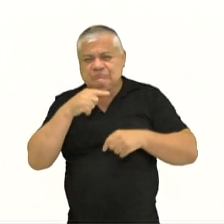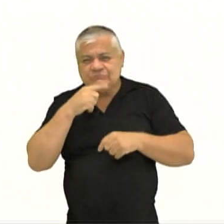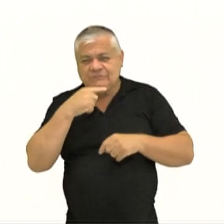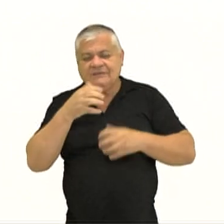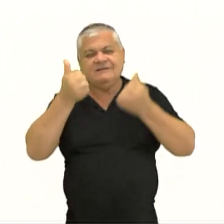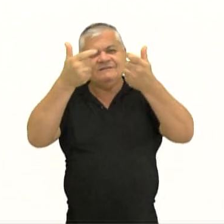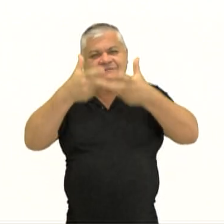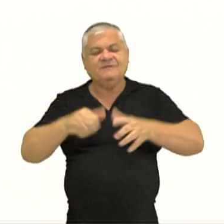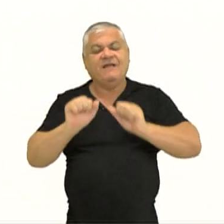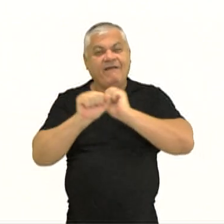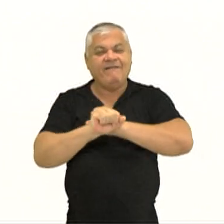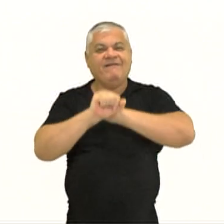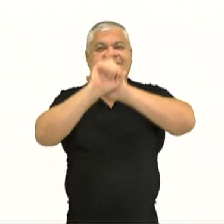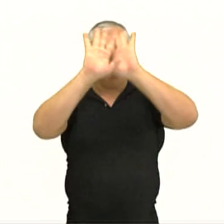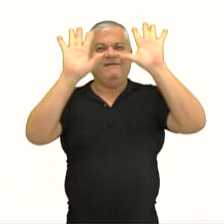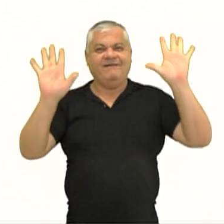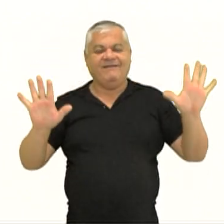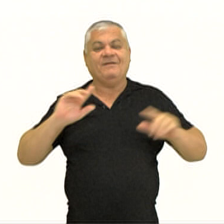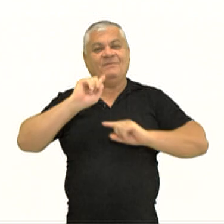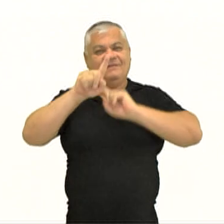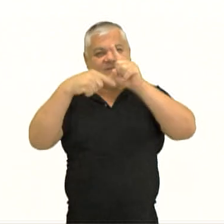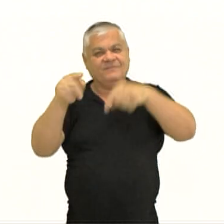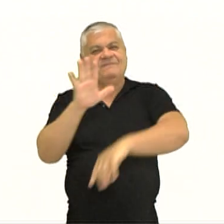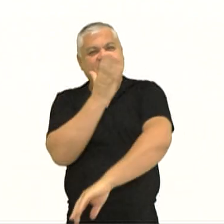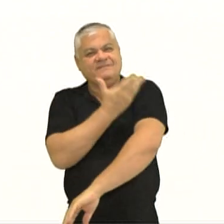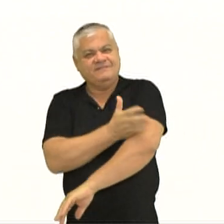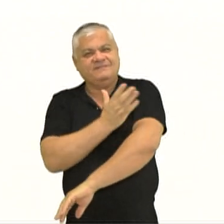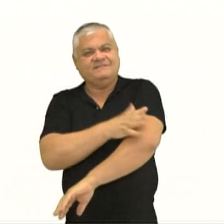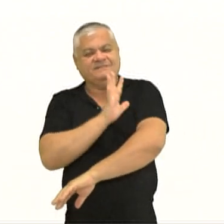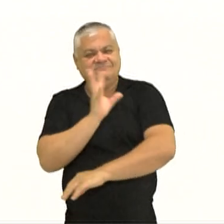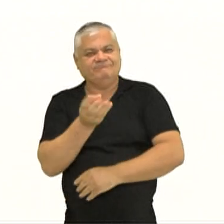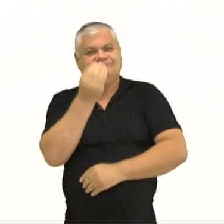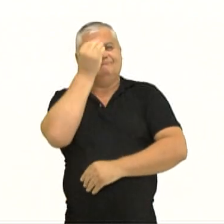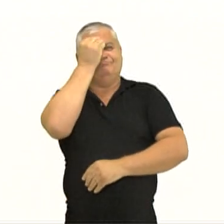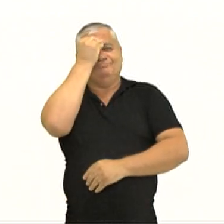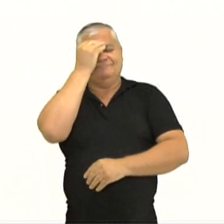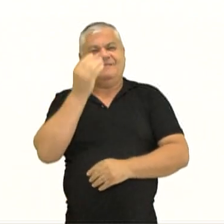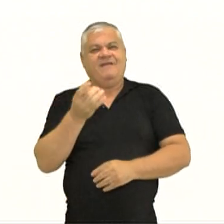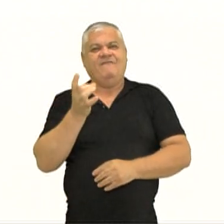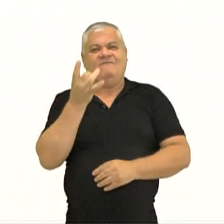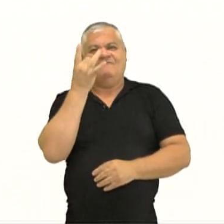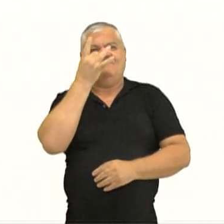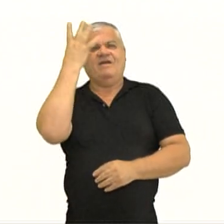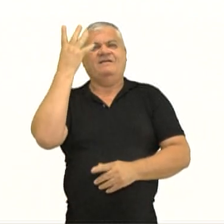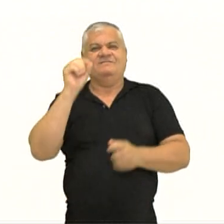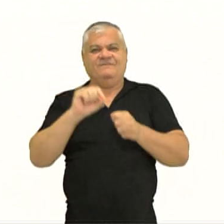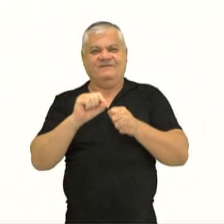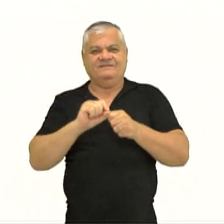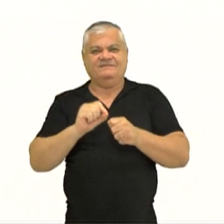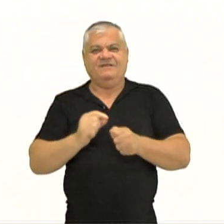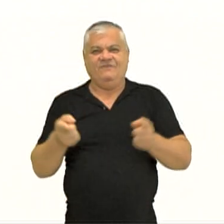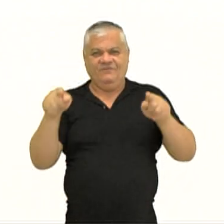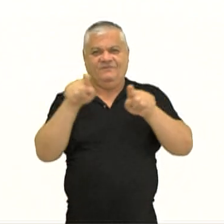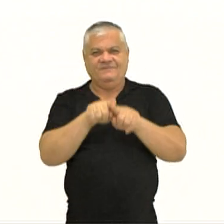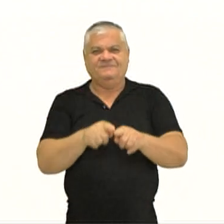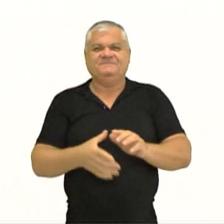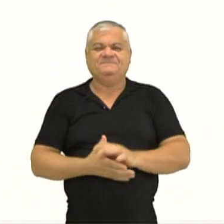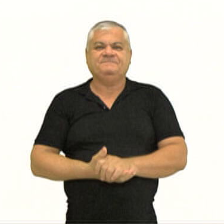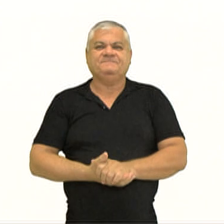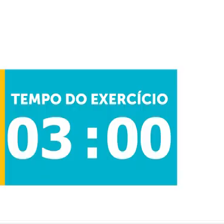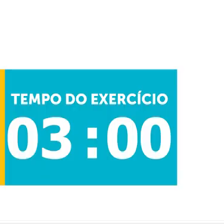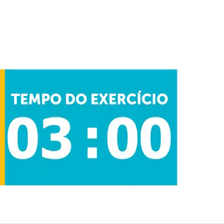essa dúvida para, nos próximos exercícios, vocês já terem mais facilidade de resolver o exercício. Já voltamos.